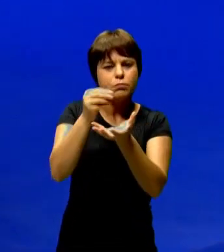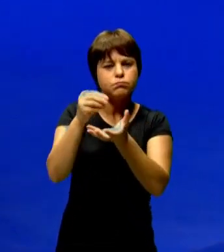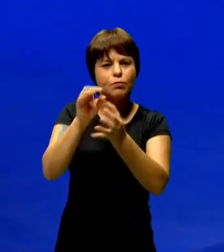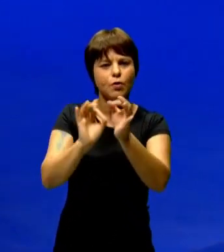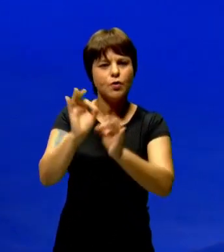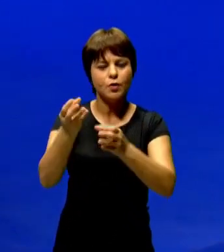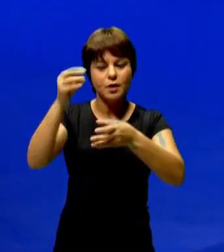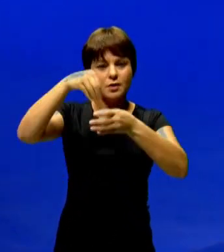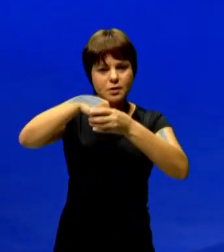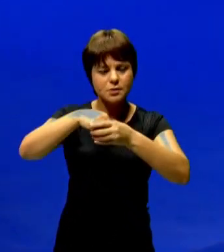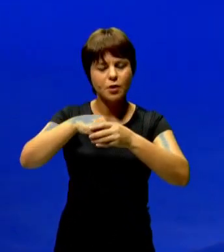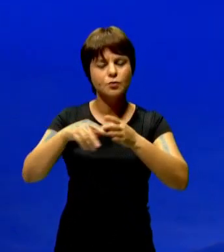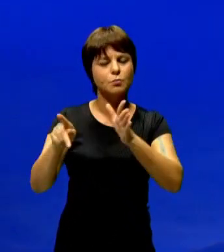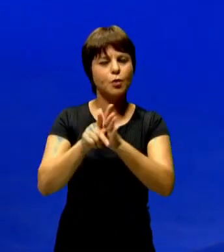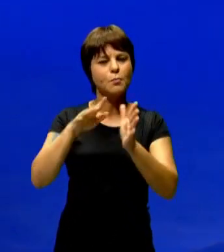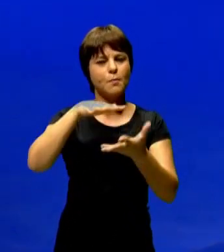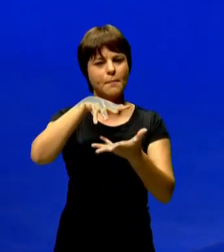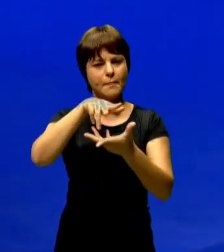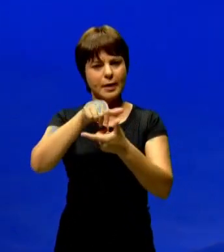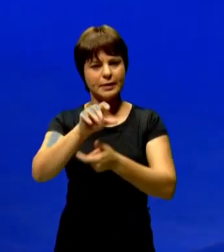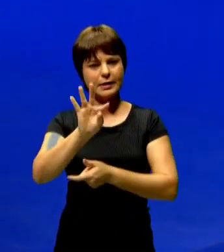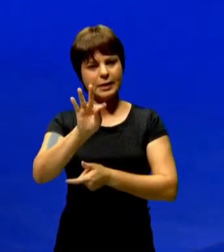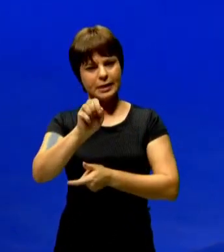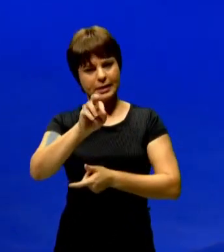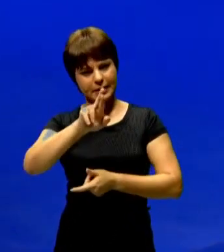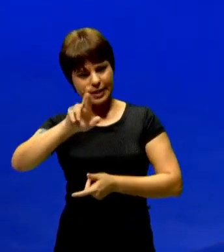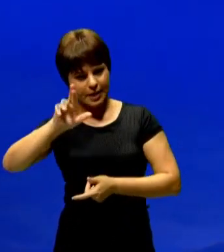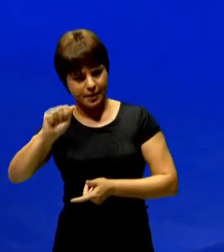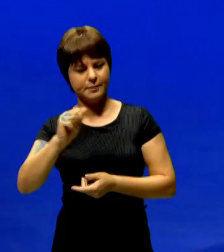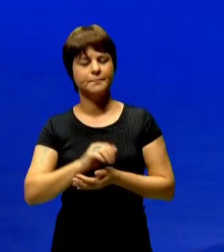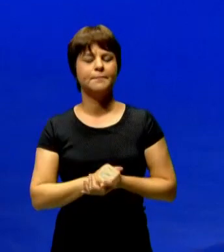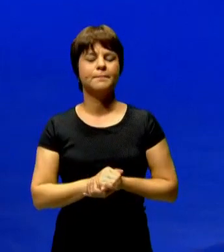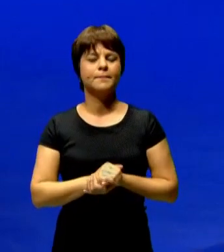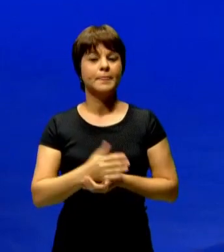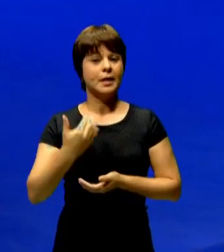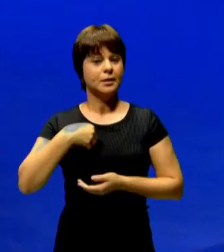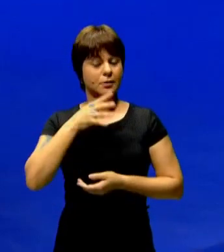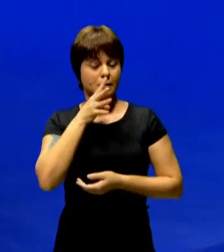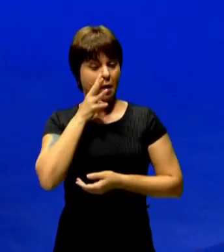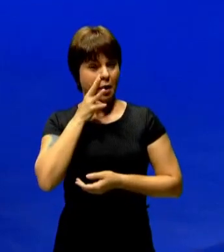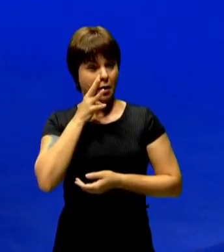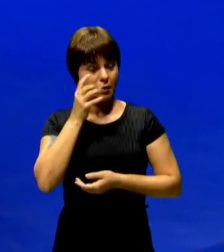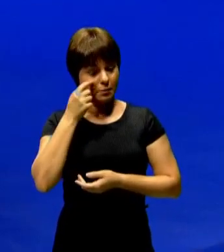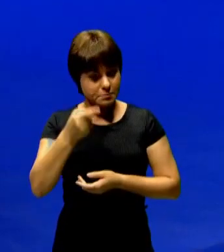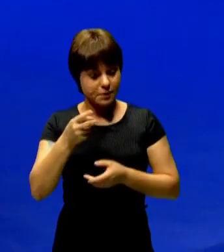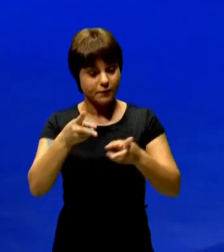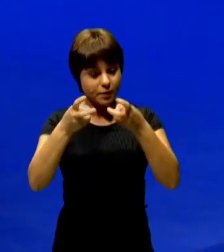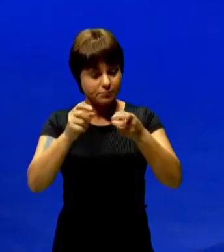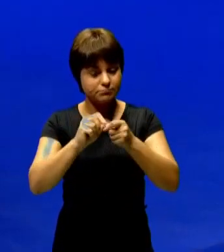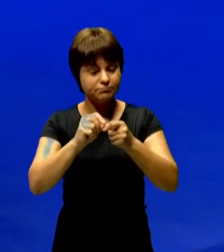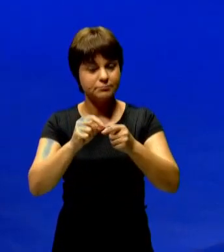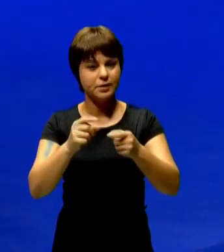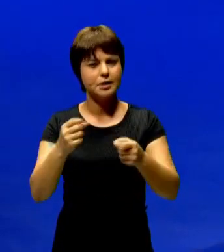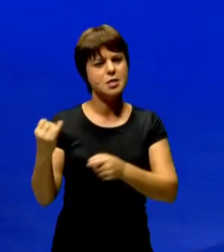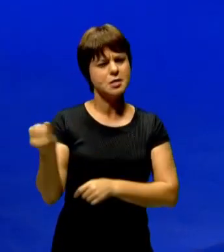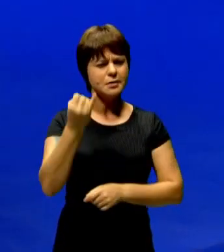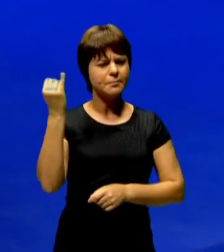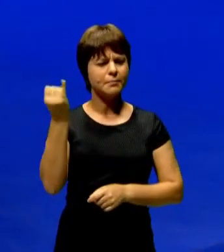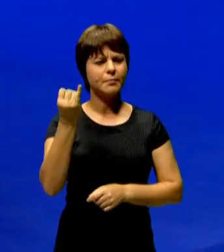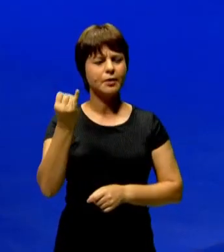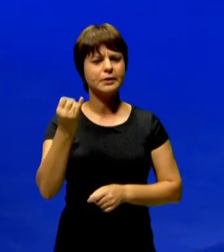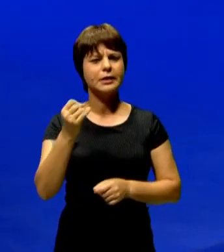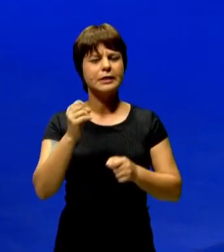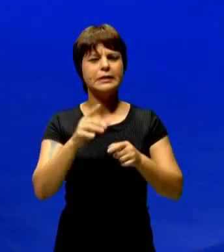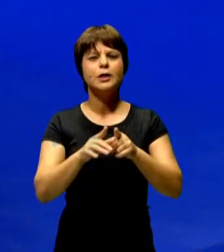organização do planeta Terra. Se nós pararmos para observar essas formulações, Uma muito importante é em relação